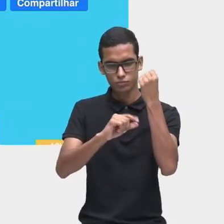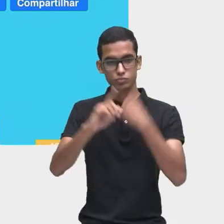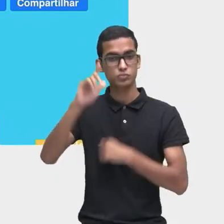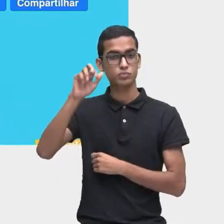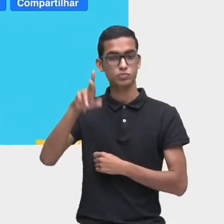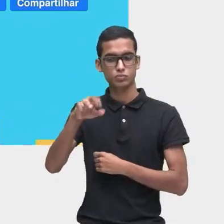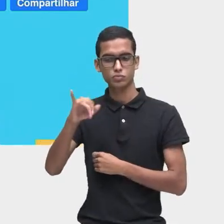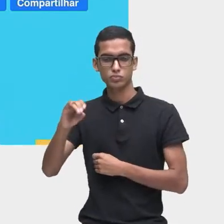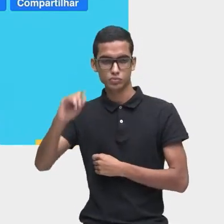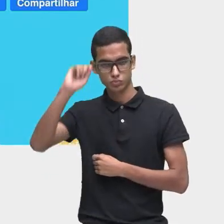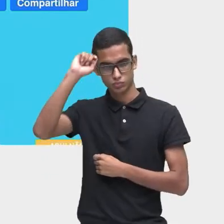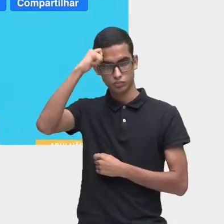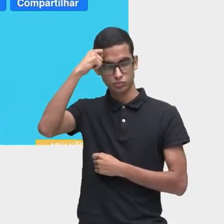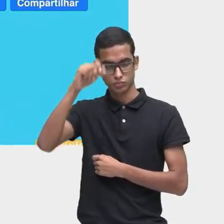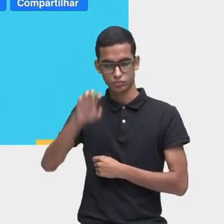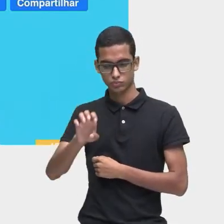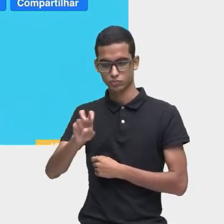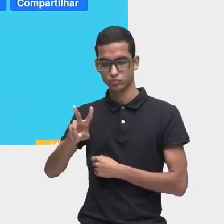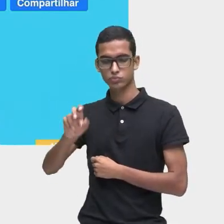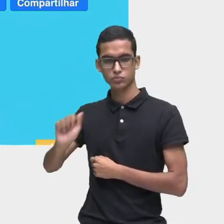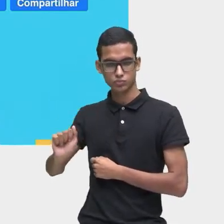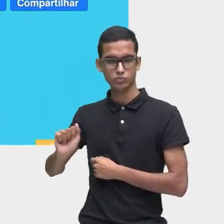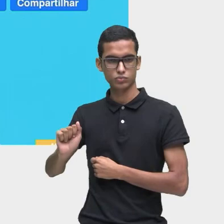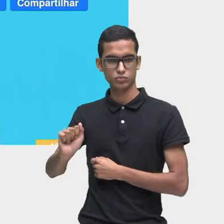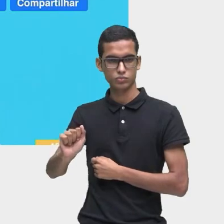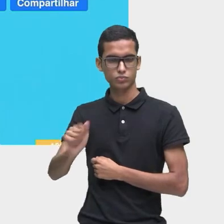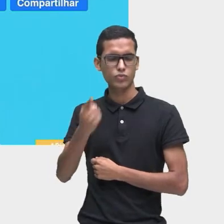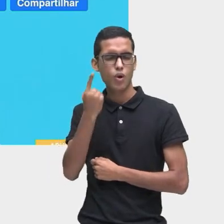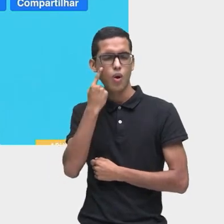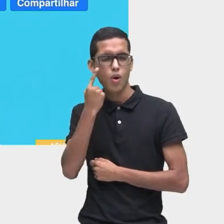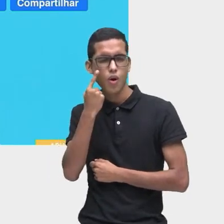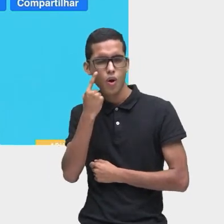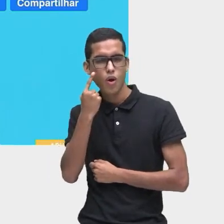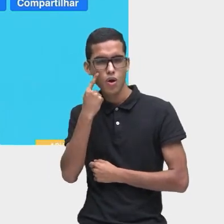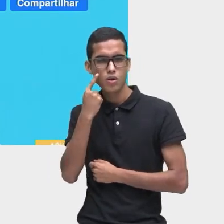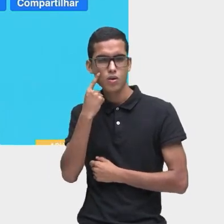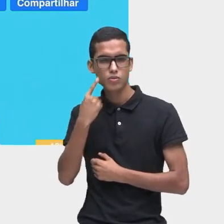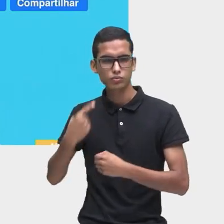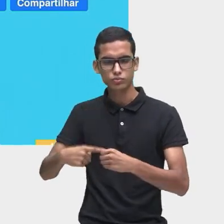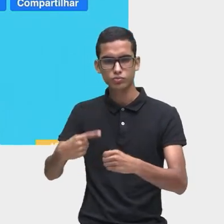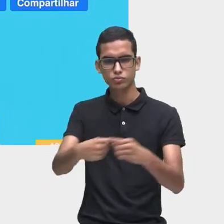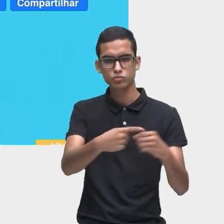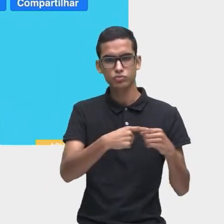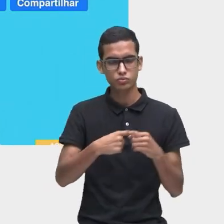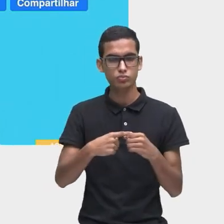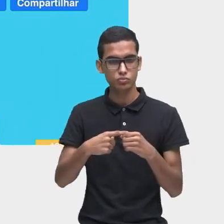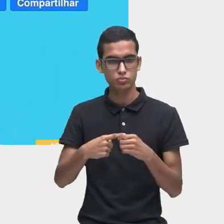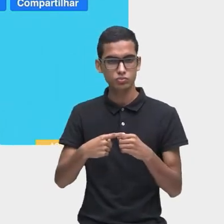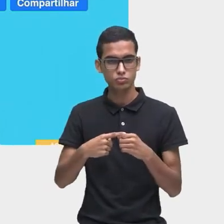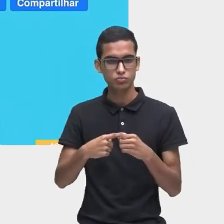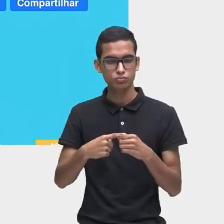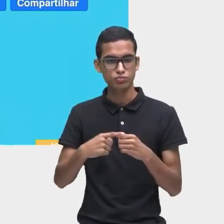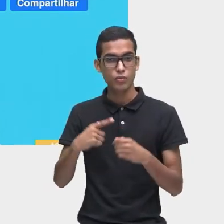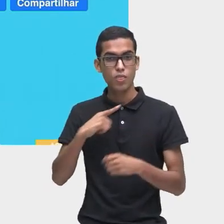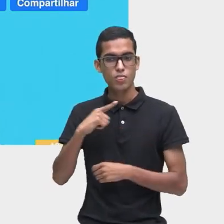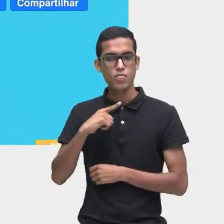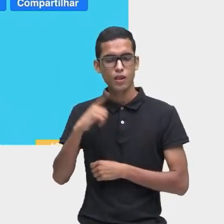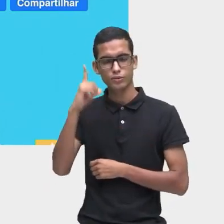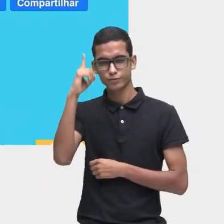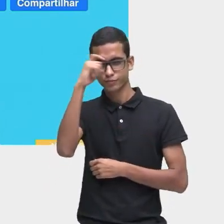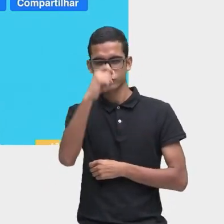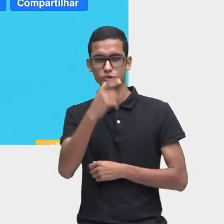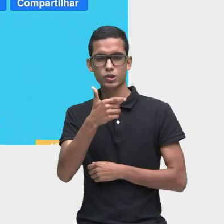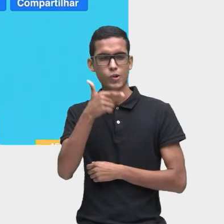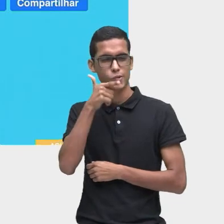Preto. Observa que os municípios da região metropolitana têm dificuldade de concentrar